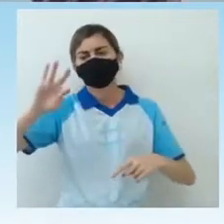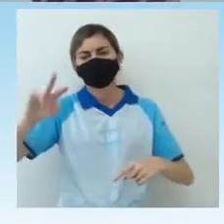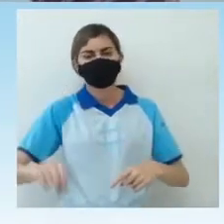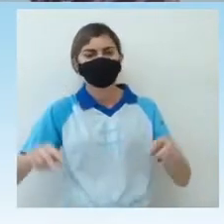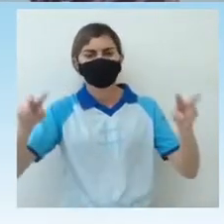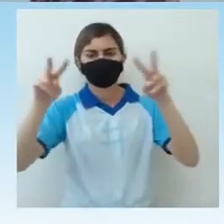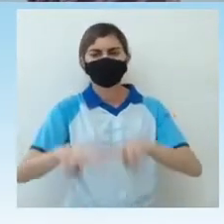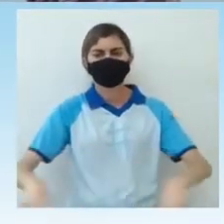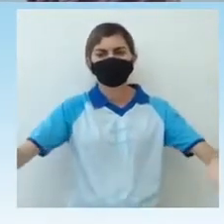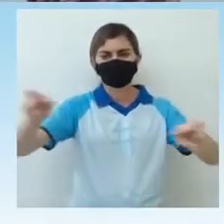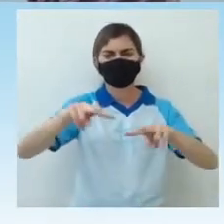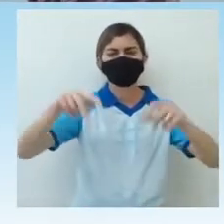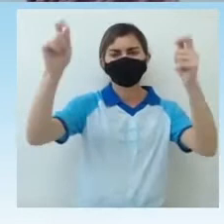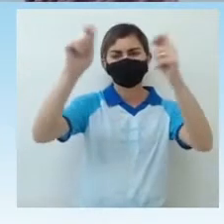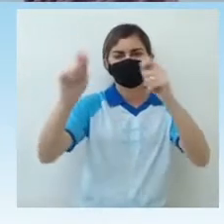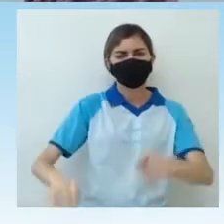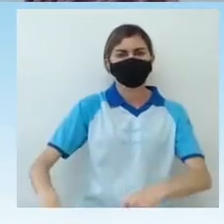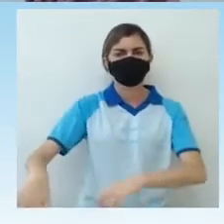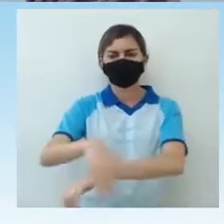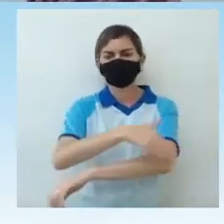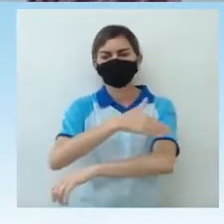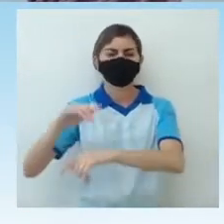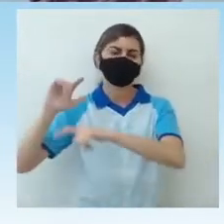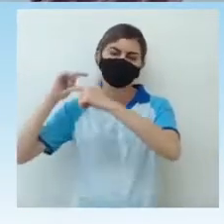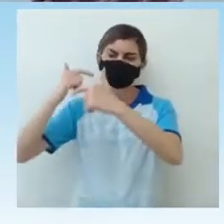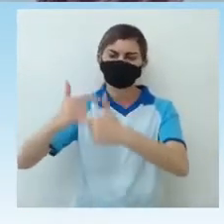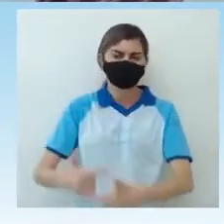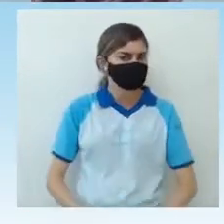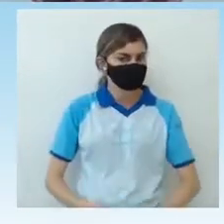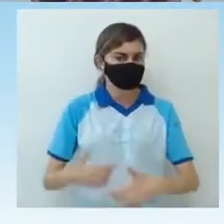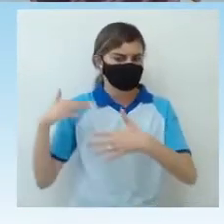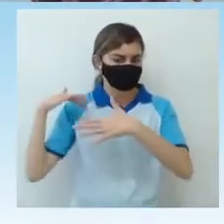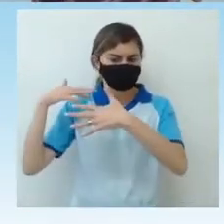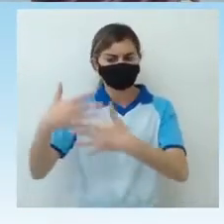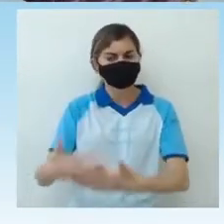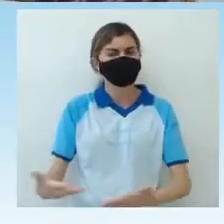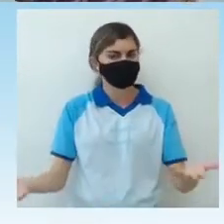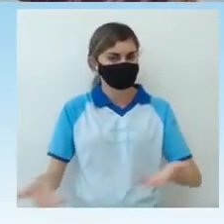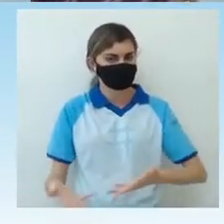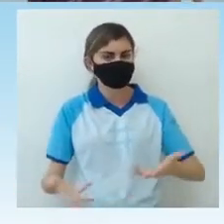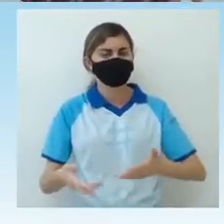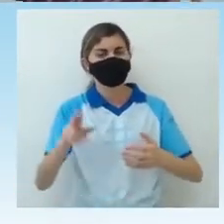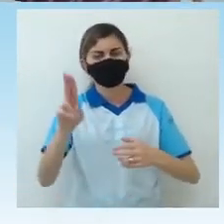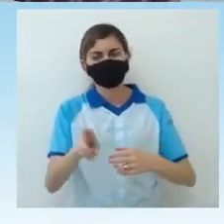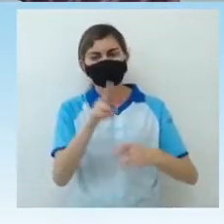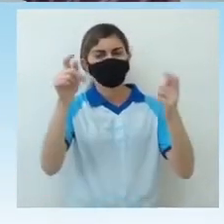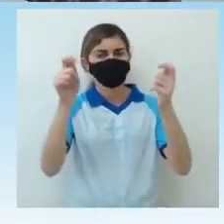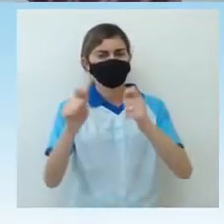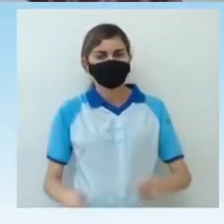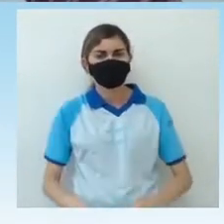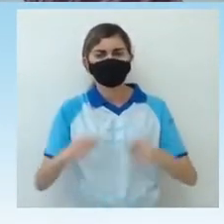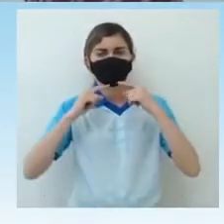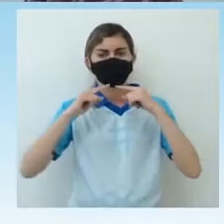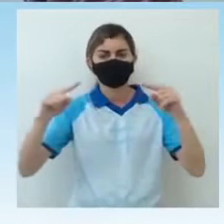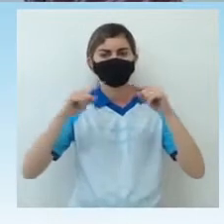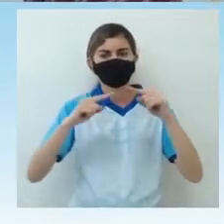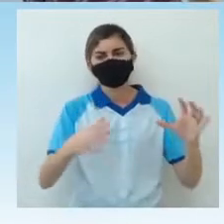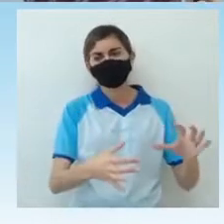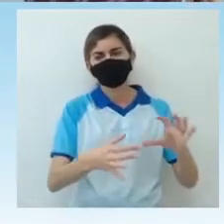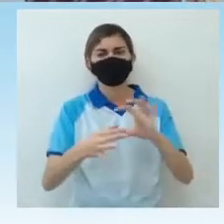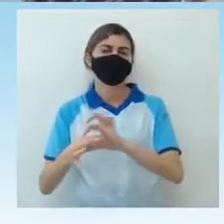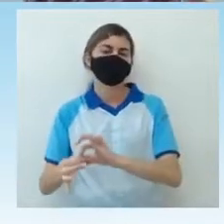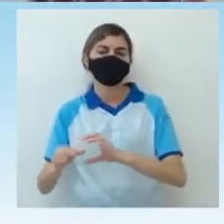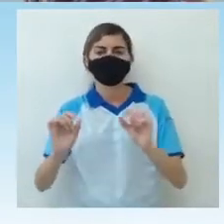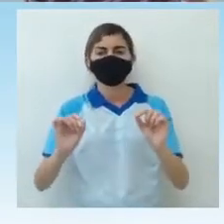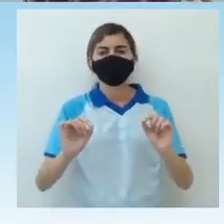crítica está ligada à arte urbana e à arte contemporânea. O fato de utilizar a arte para criticar, para contextualizar